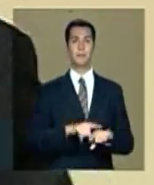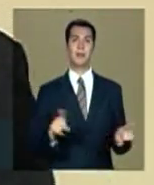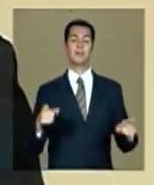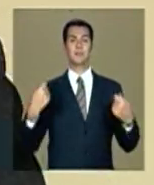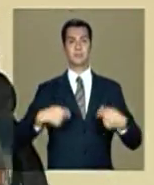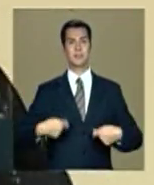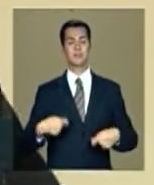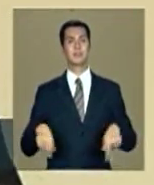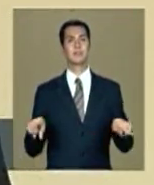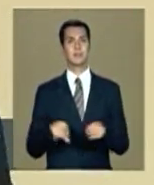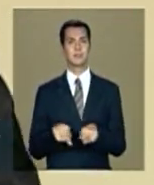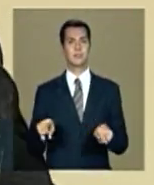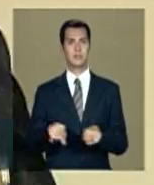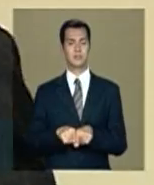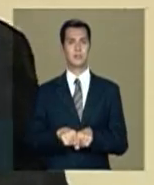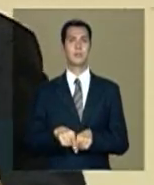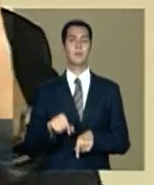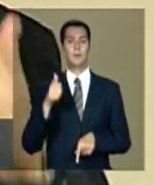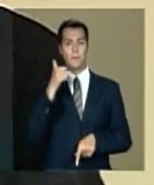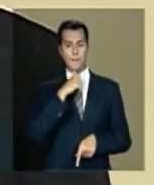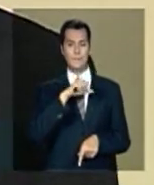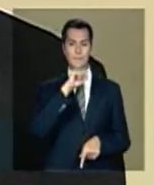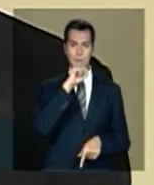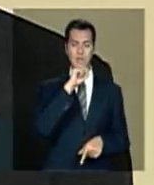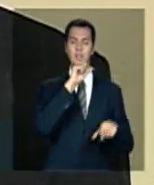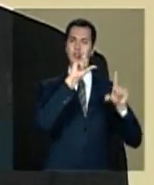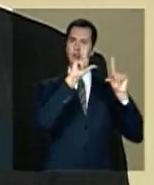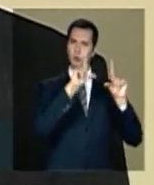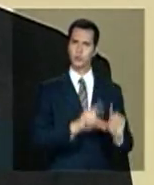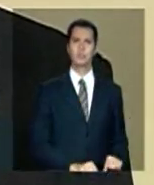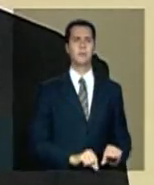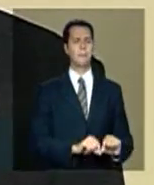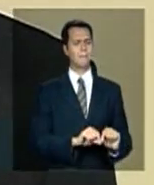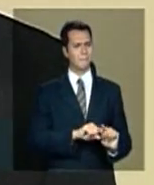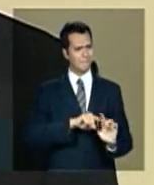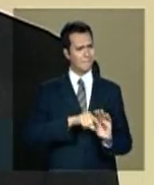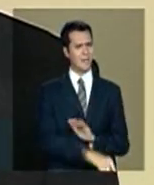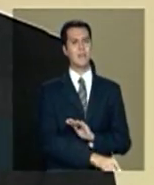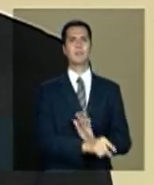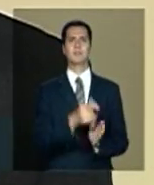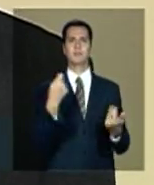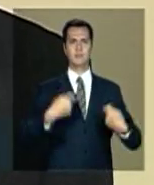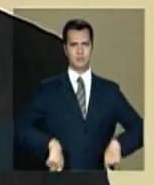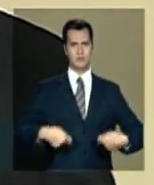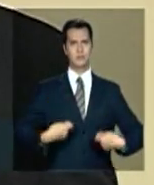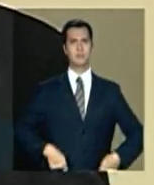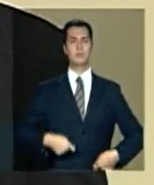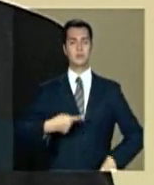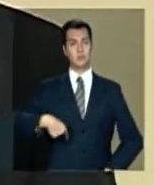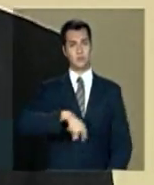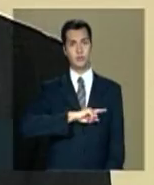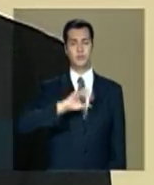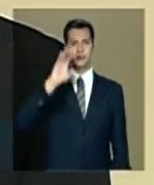a redução de mortalidade a materna que nós precisamos para alcançar as metas do milênio a gente aprende muito com a